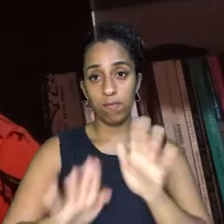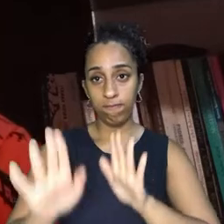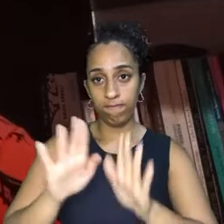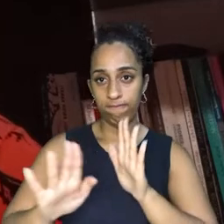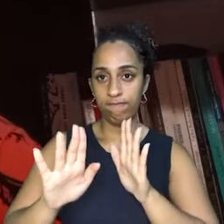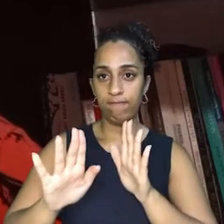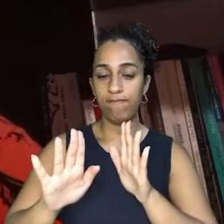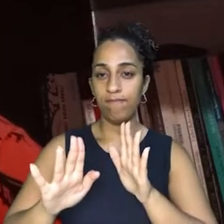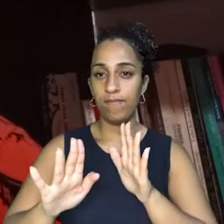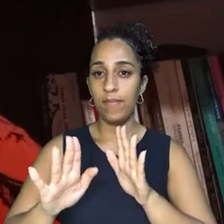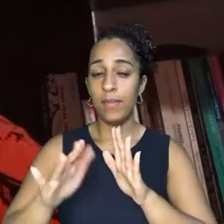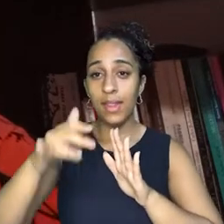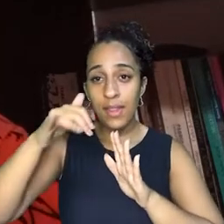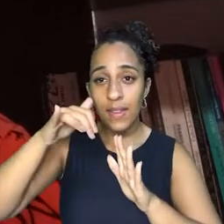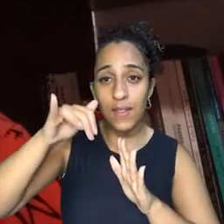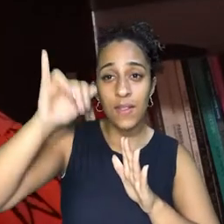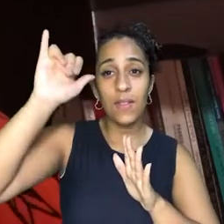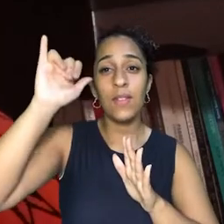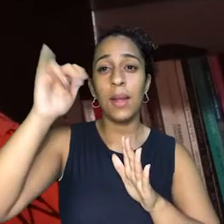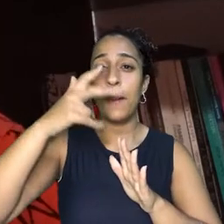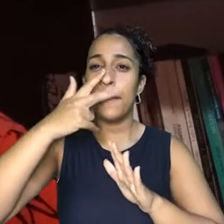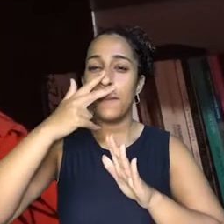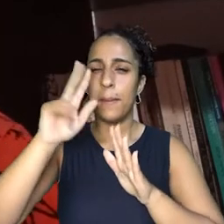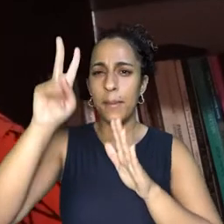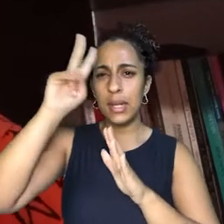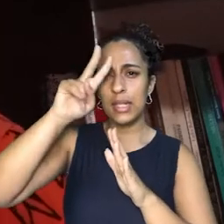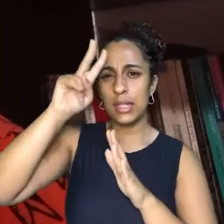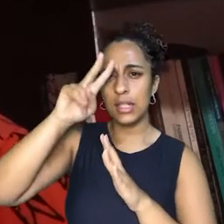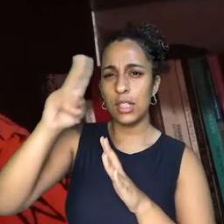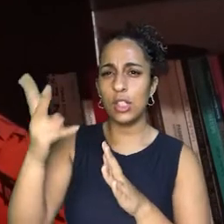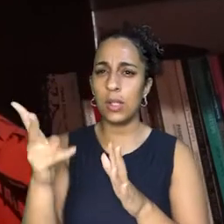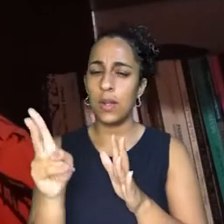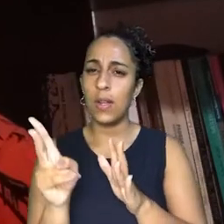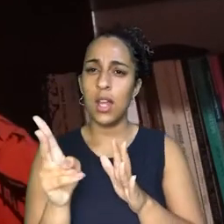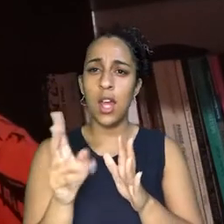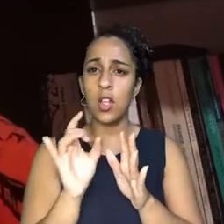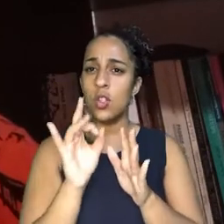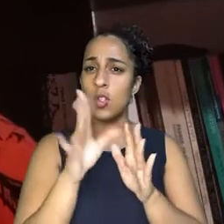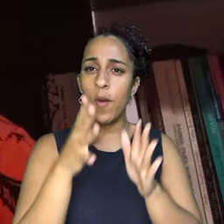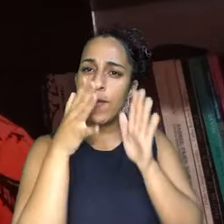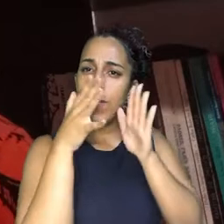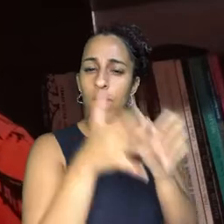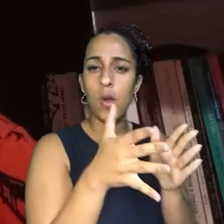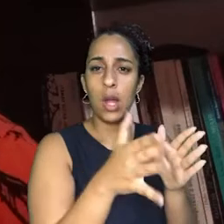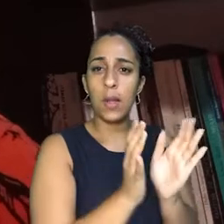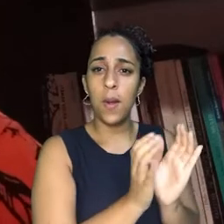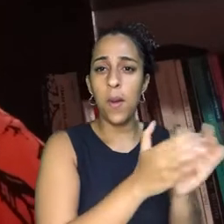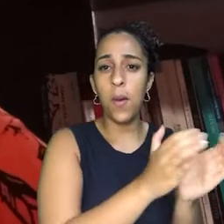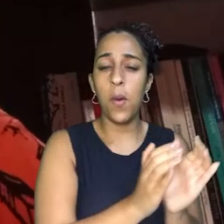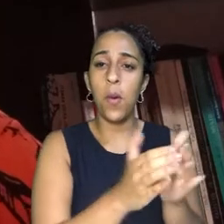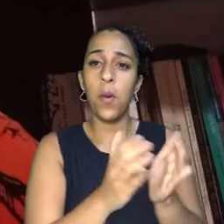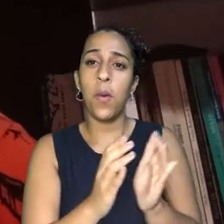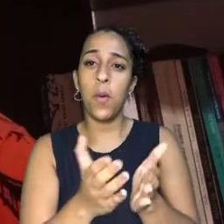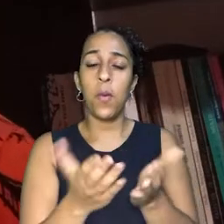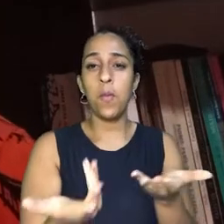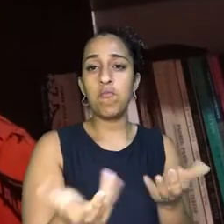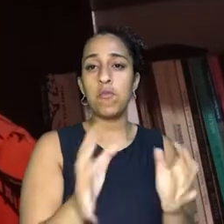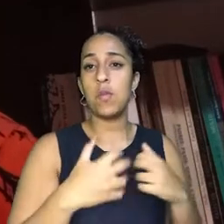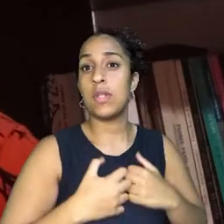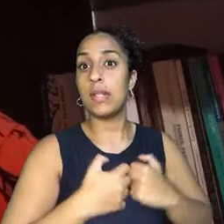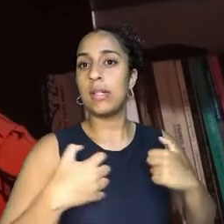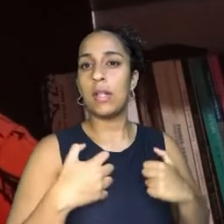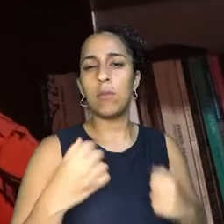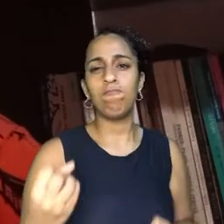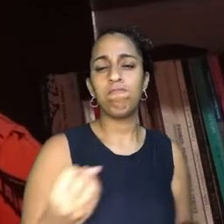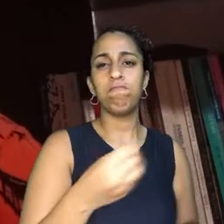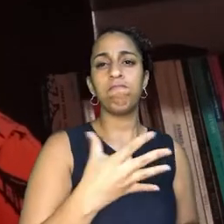essencializar a história como estivesse exclusivamente a serviço de grupos identitários ou criando novos heróis